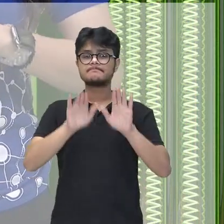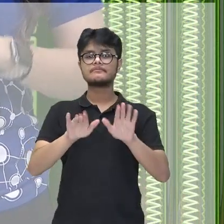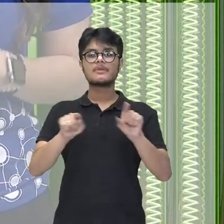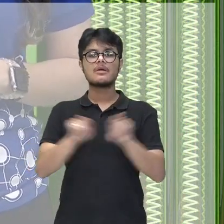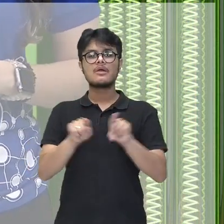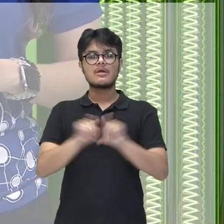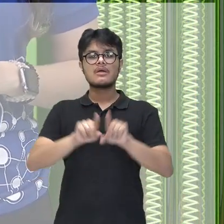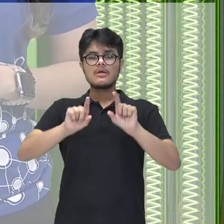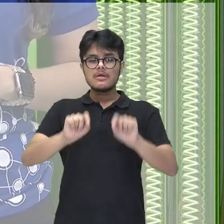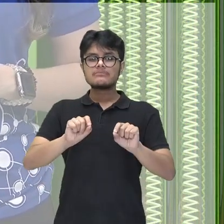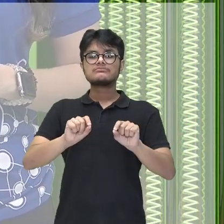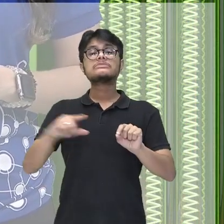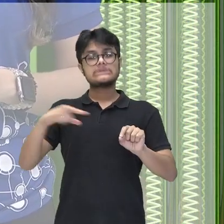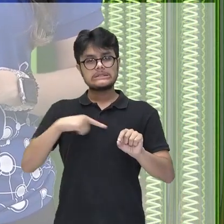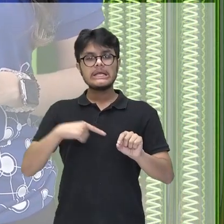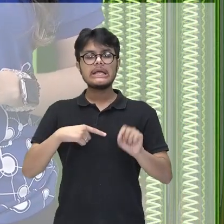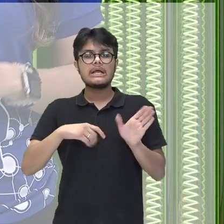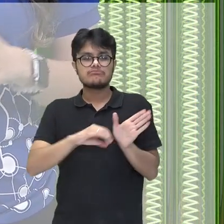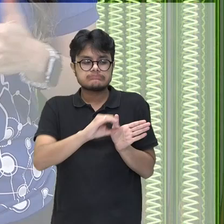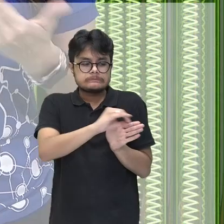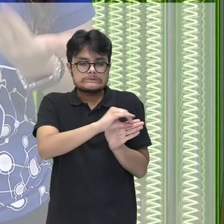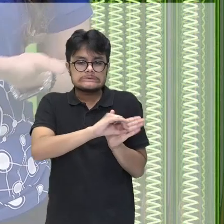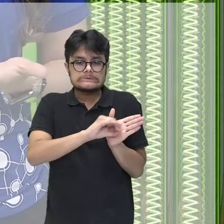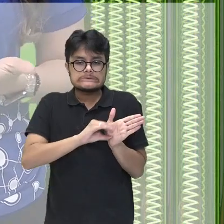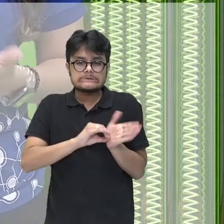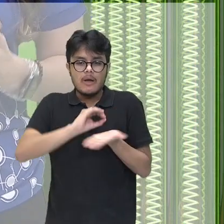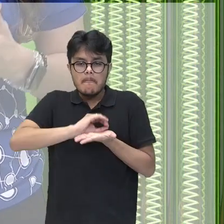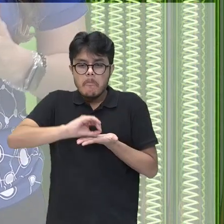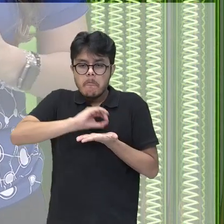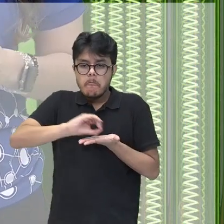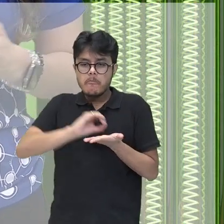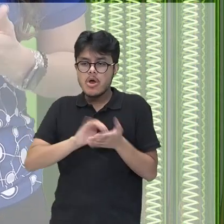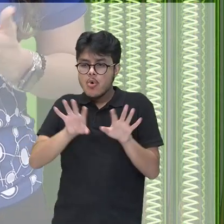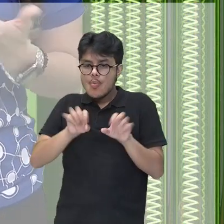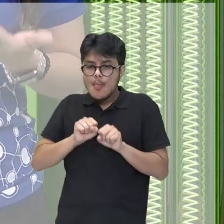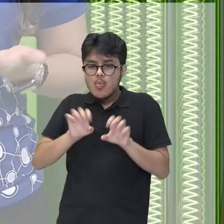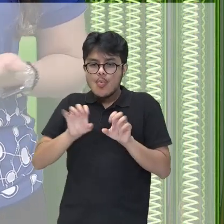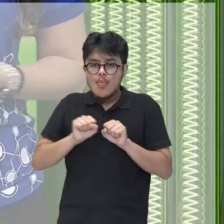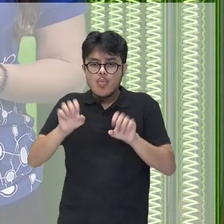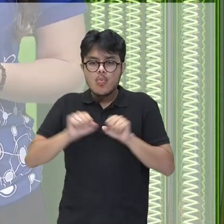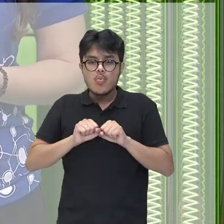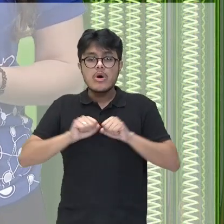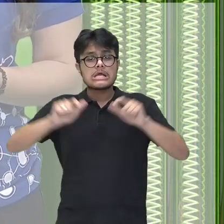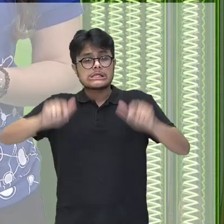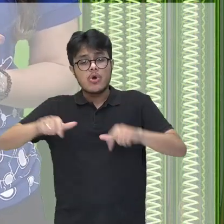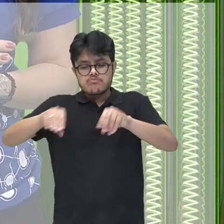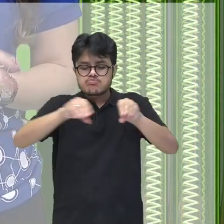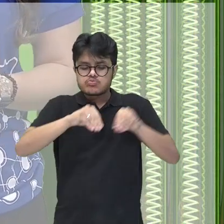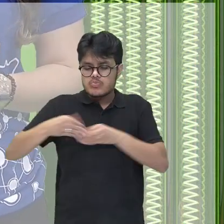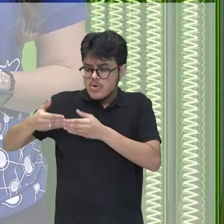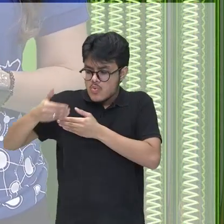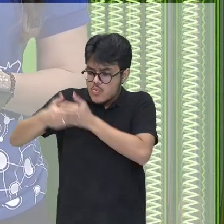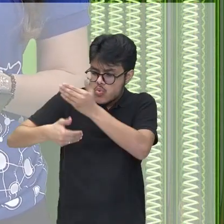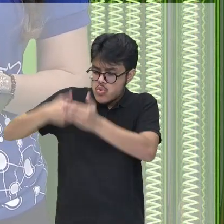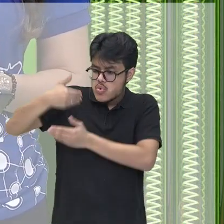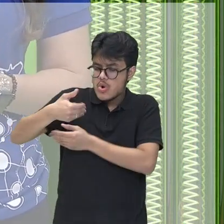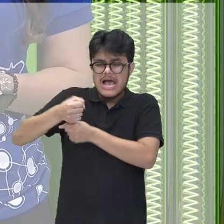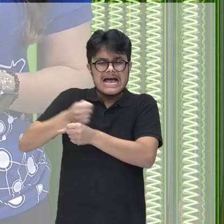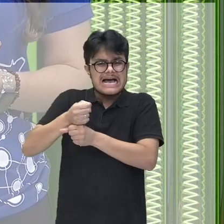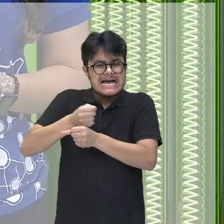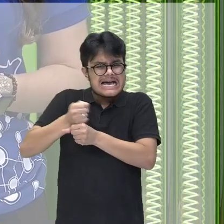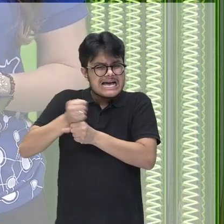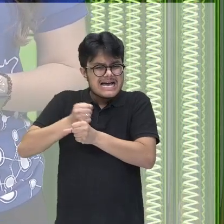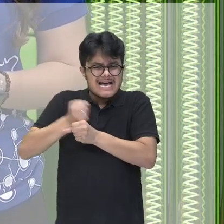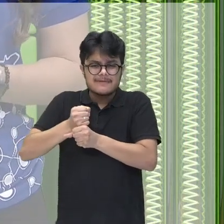formado também a partir da matéria orgânica acumulada em condições específicas ao longo de milhões de